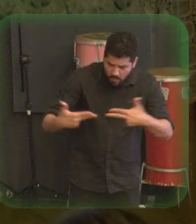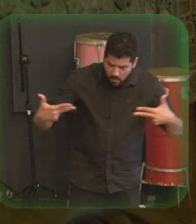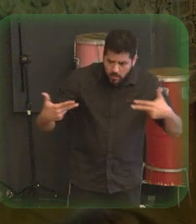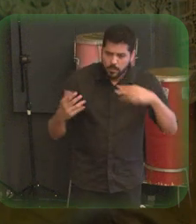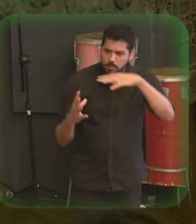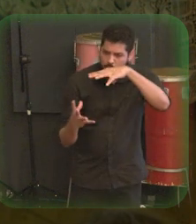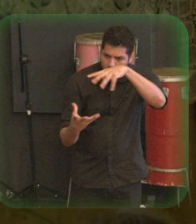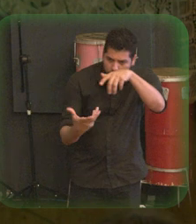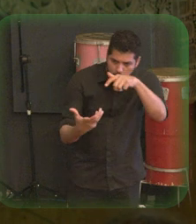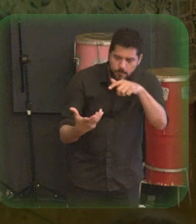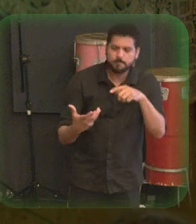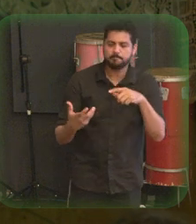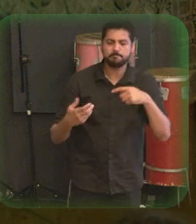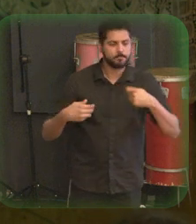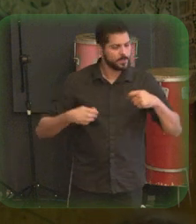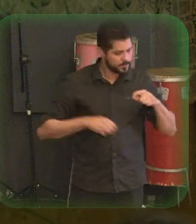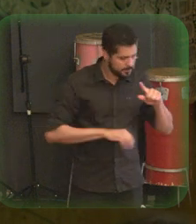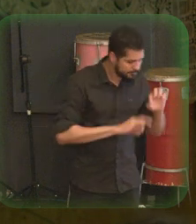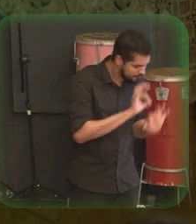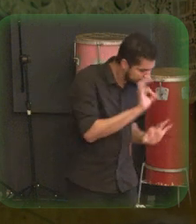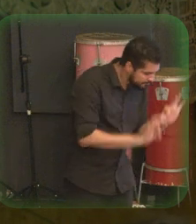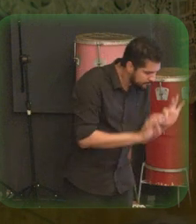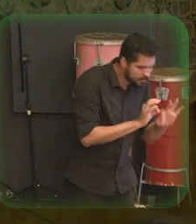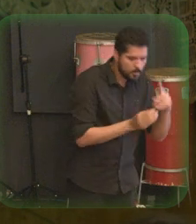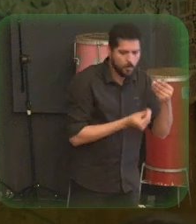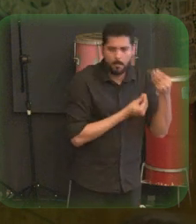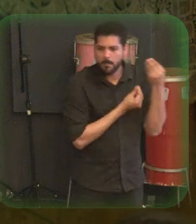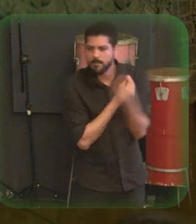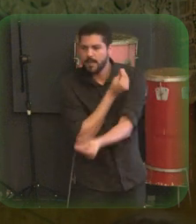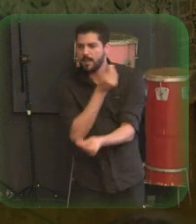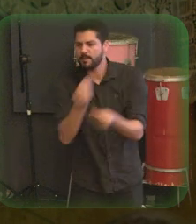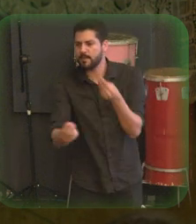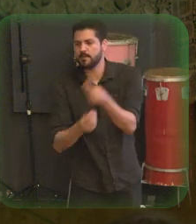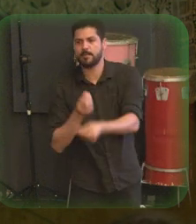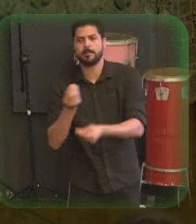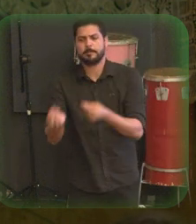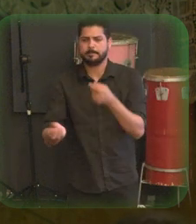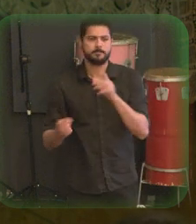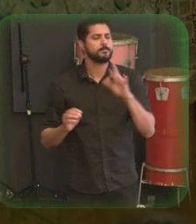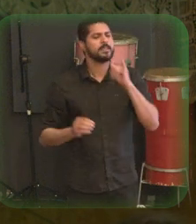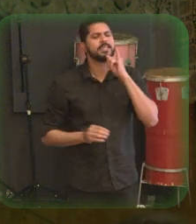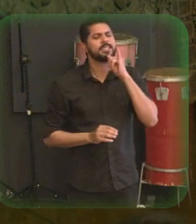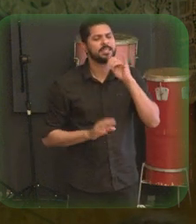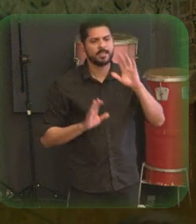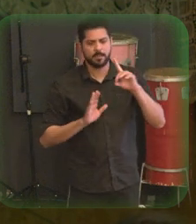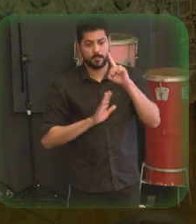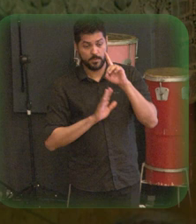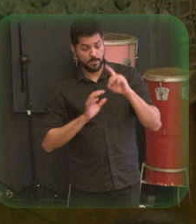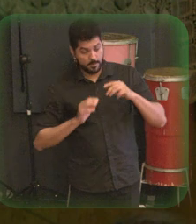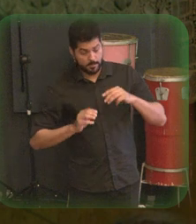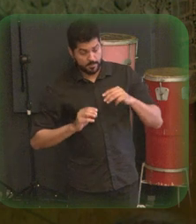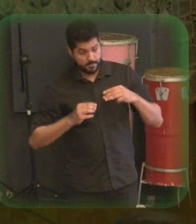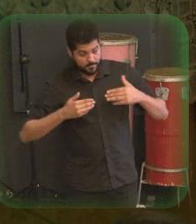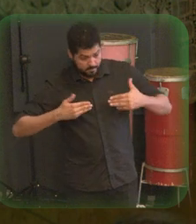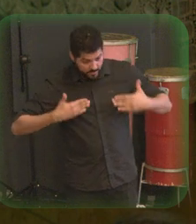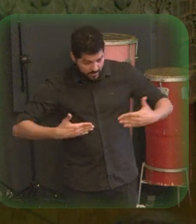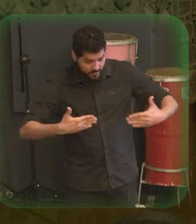criar medidas que possam dar conta disso. Vou dar um exemplo aqui. O Ministério dos Direitos Humanos hoje trabalha